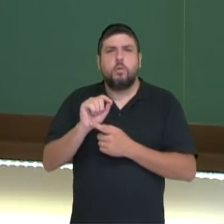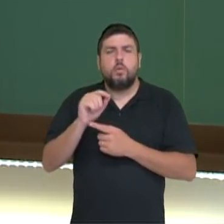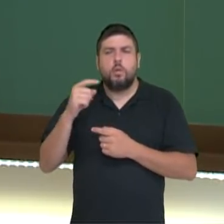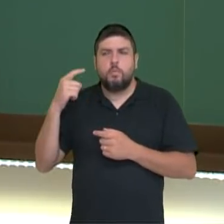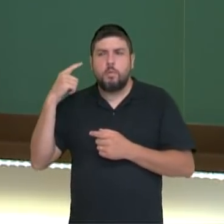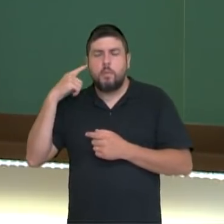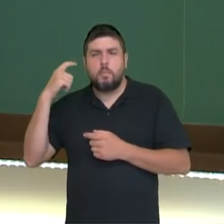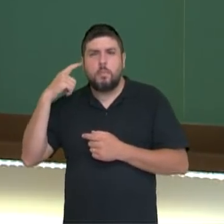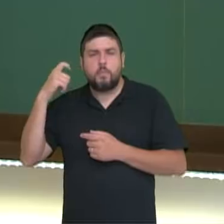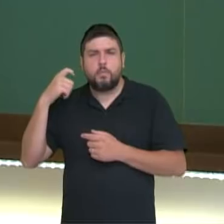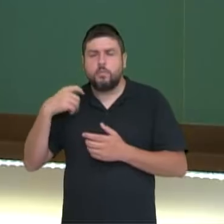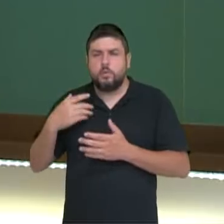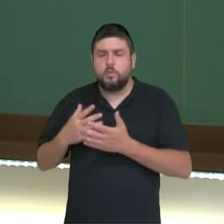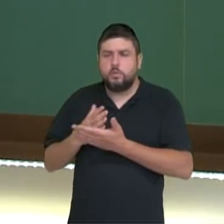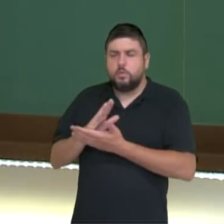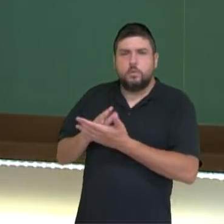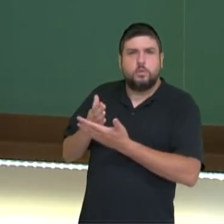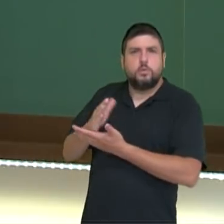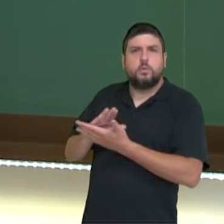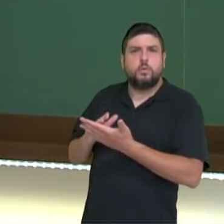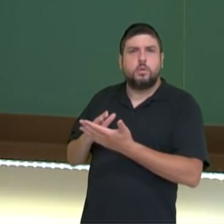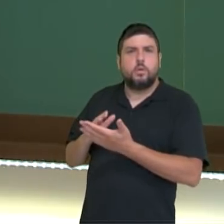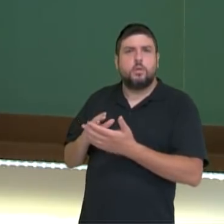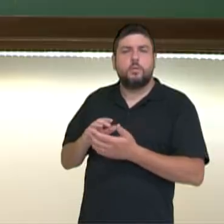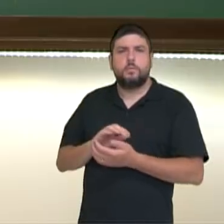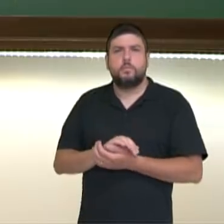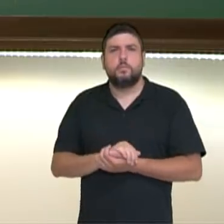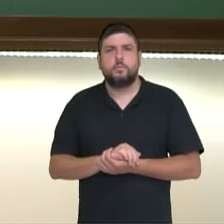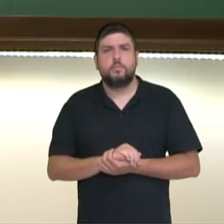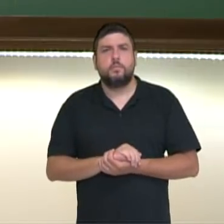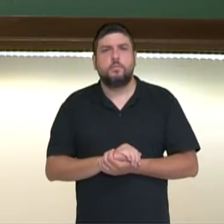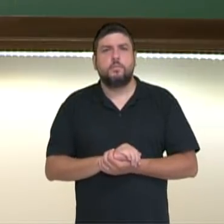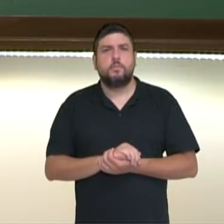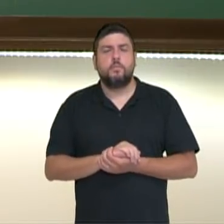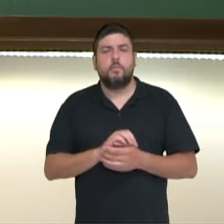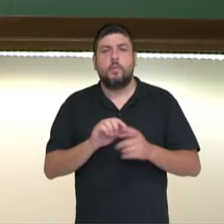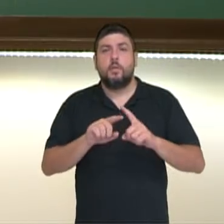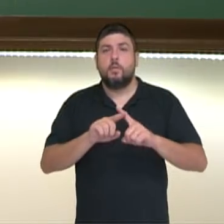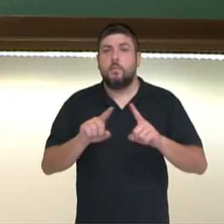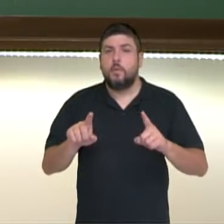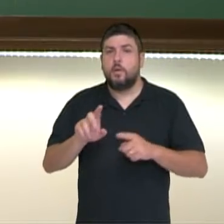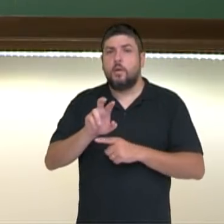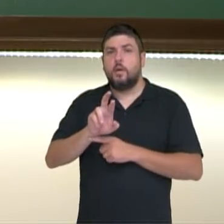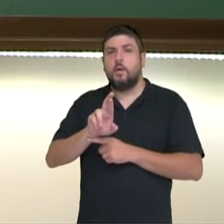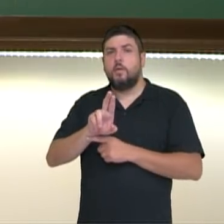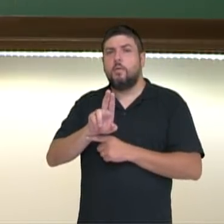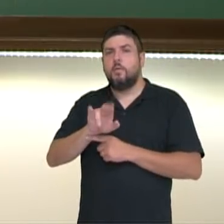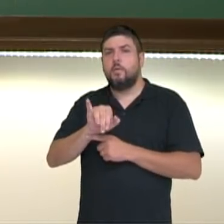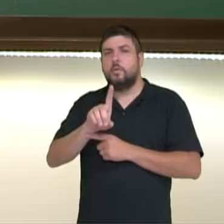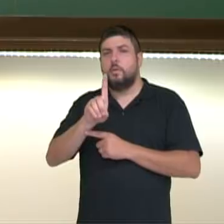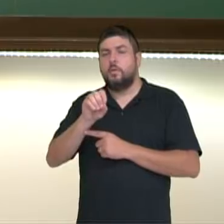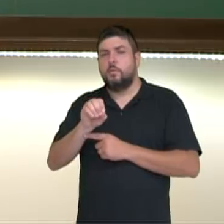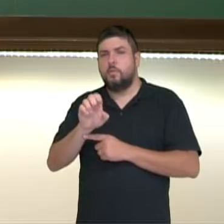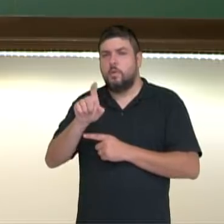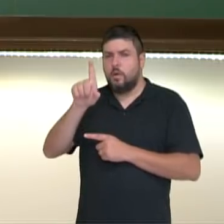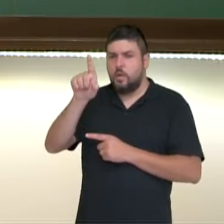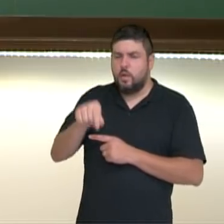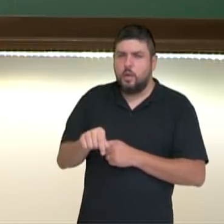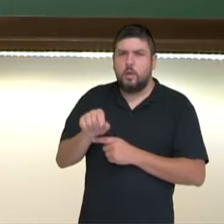e você se irrita com aquilo, não é mesmo? Mas o ruído, ele é uma questão